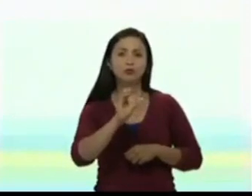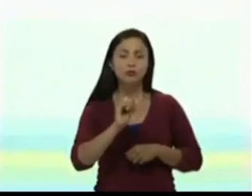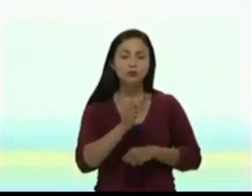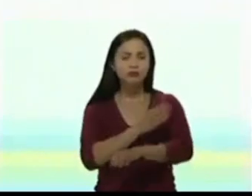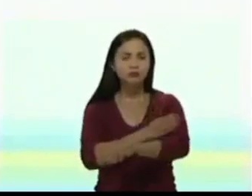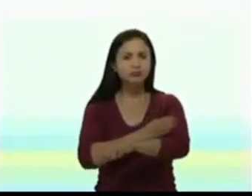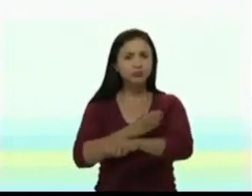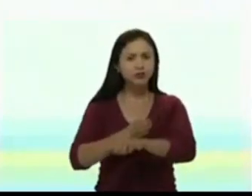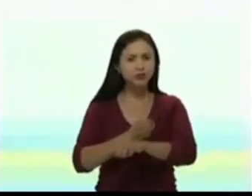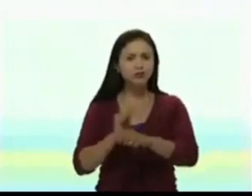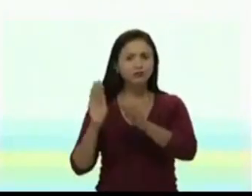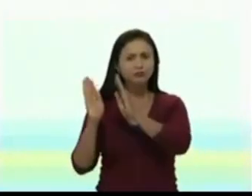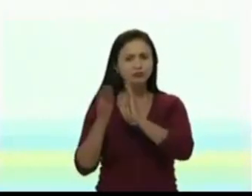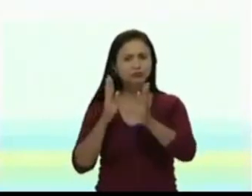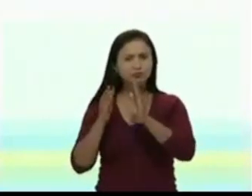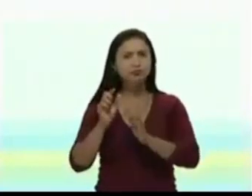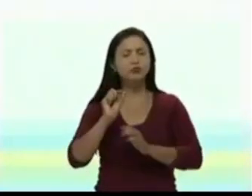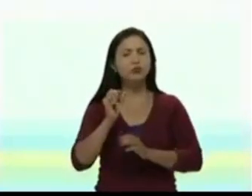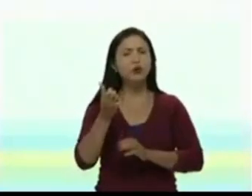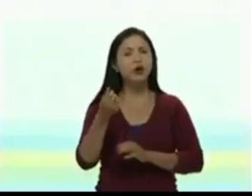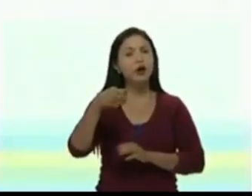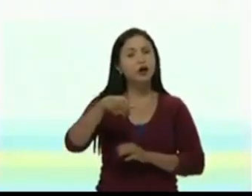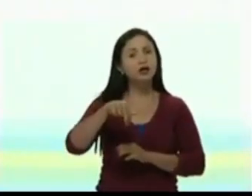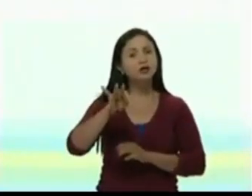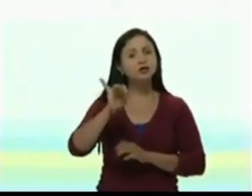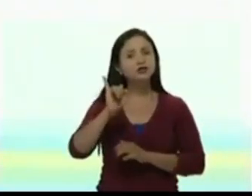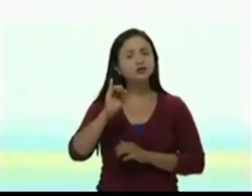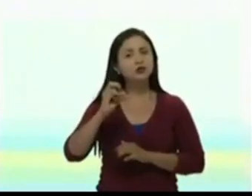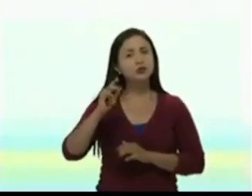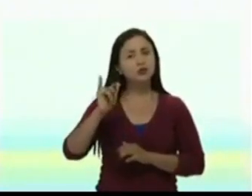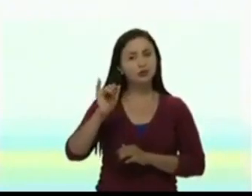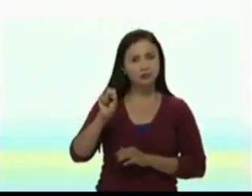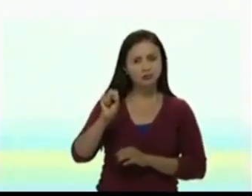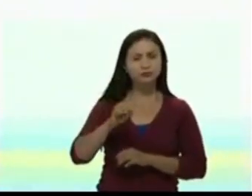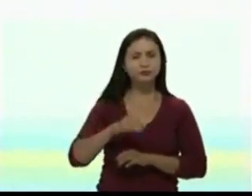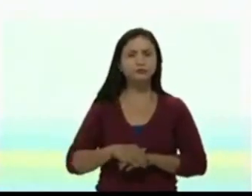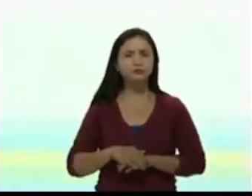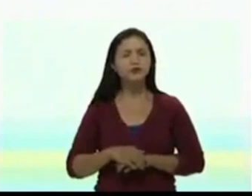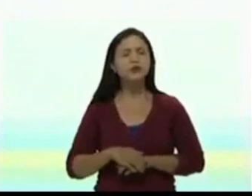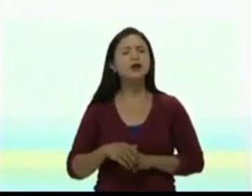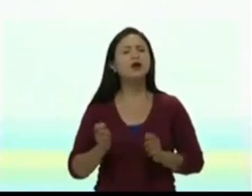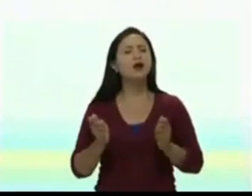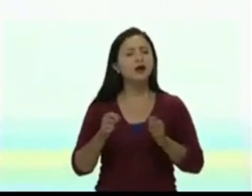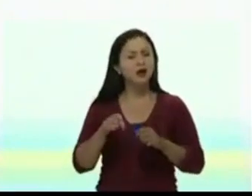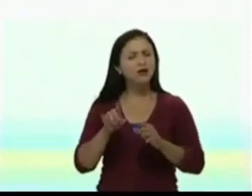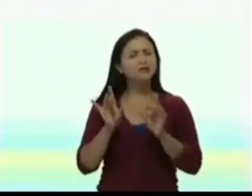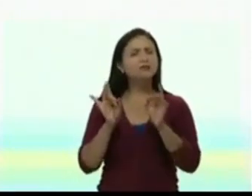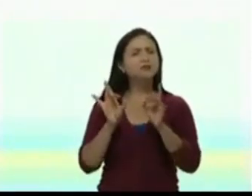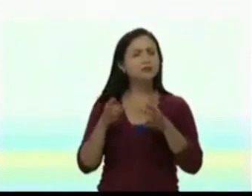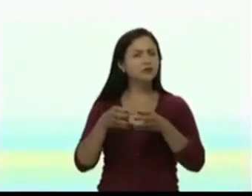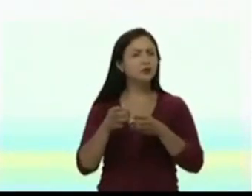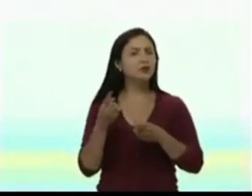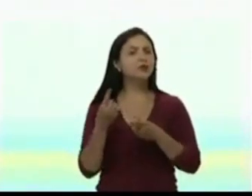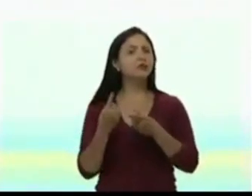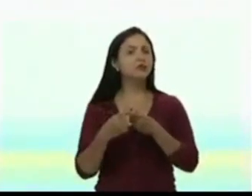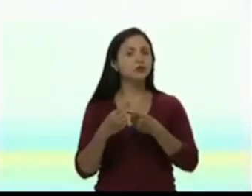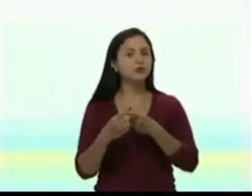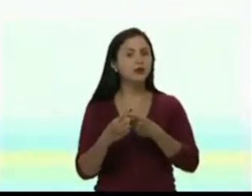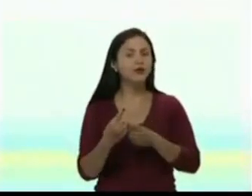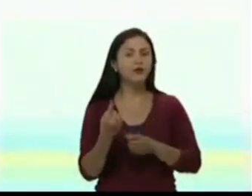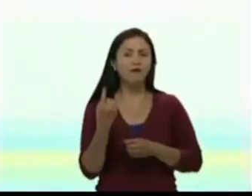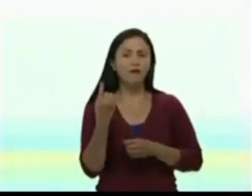também chamadas de anticorpos. E essa relação antígeno e anticorpo é bastante específica, porque para